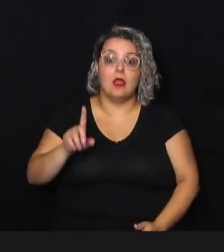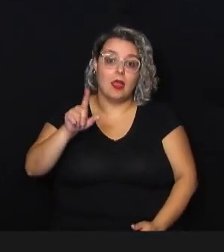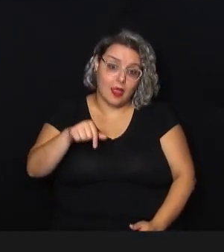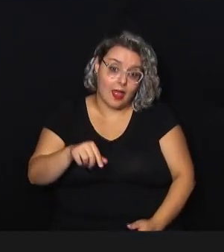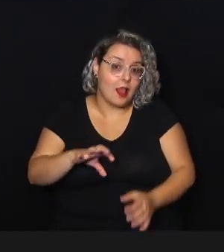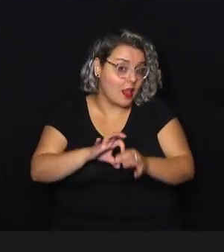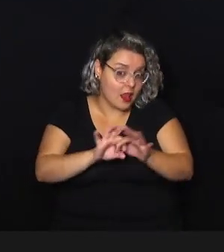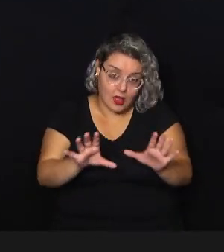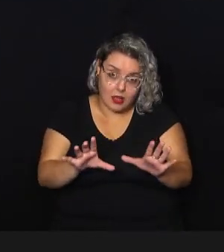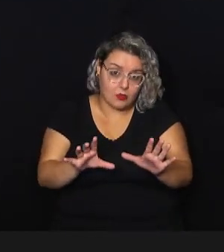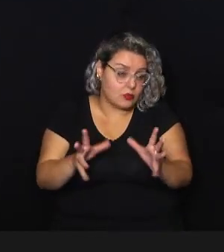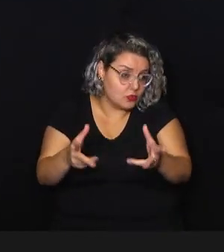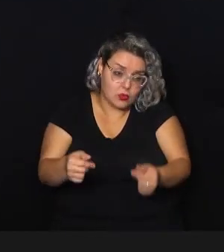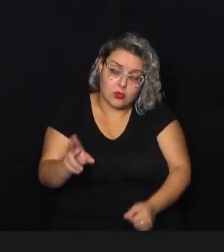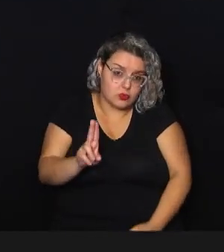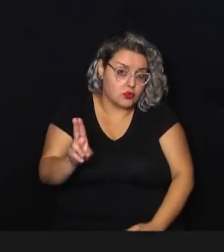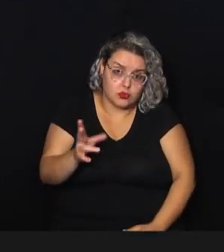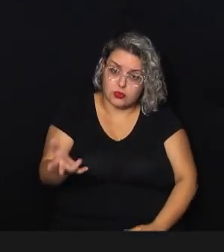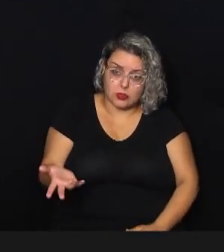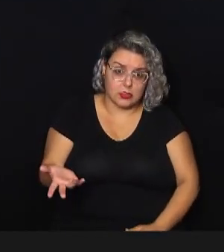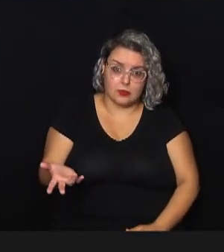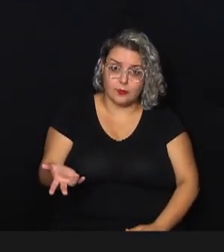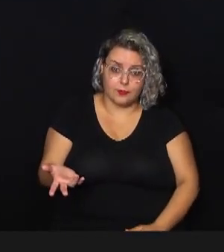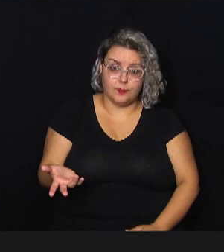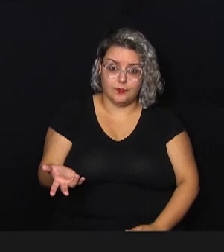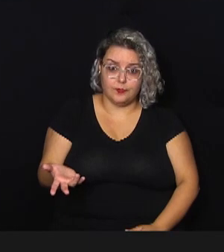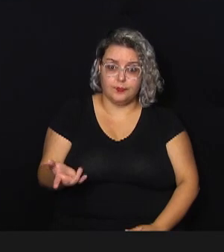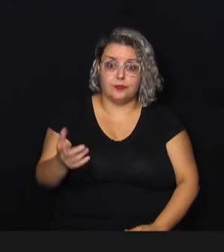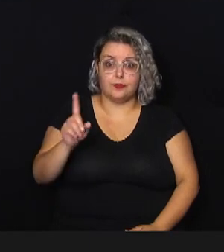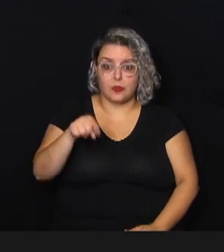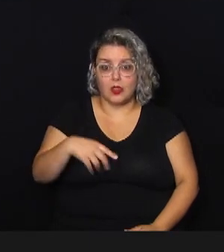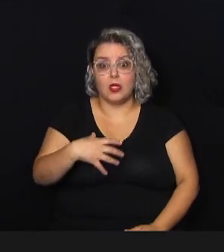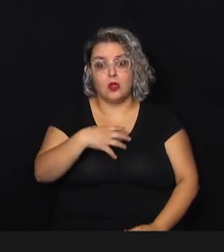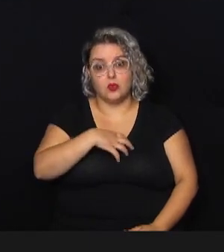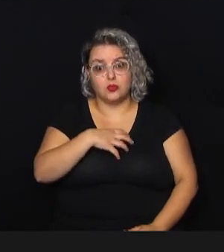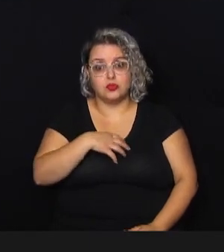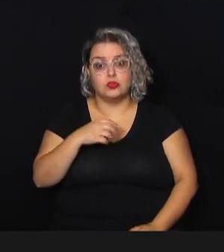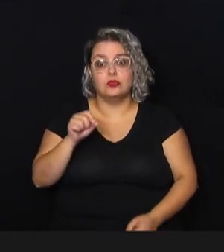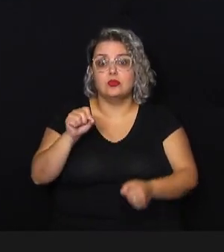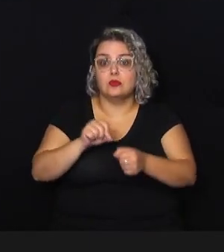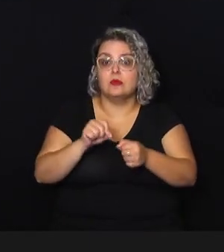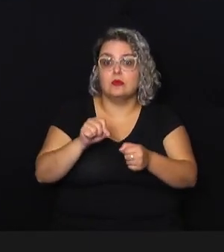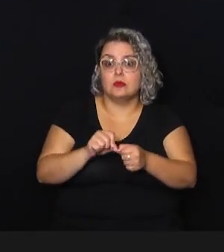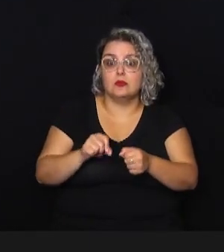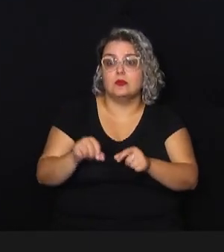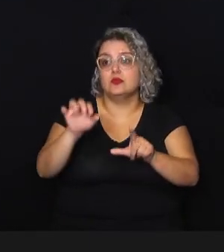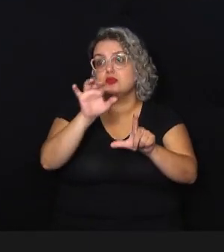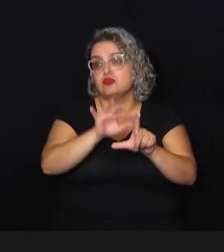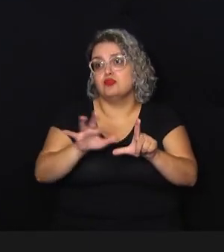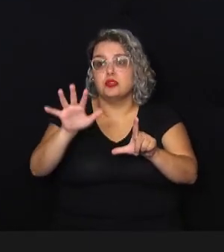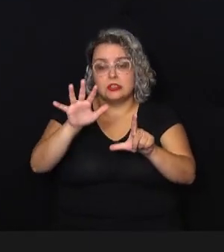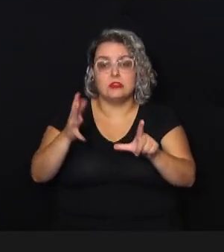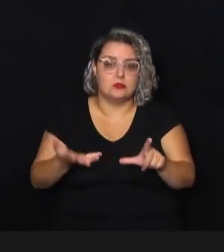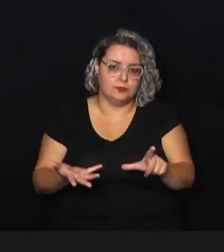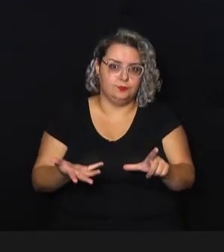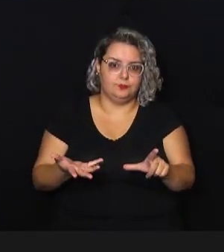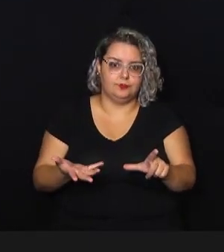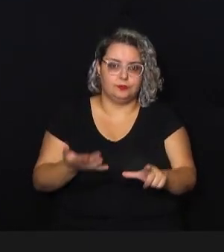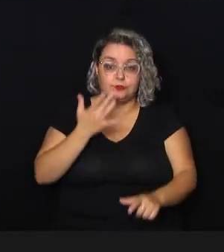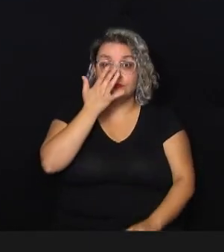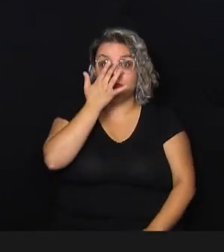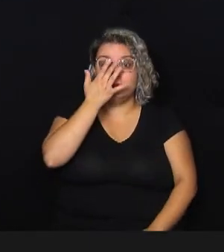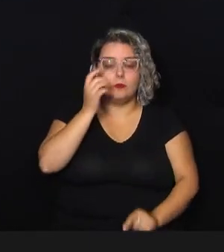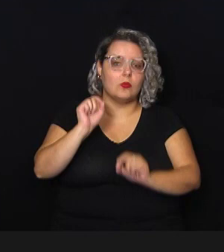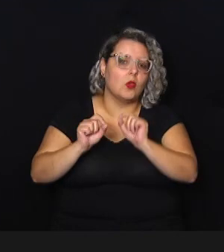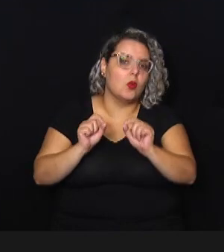todo mundo usa, né, que é a forma como se realiza os streaming, né, e o que acontece é